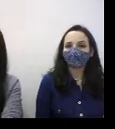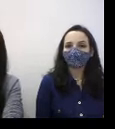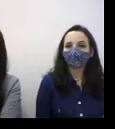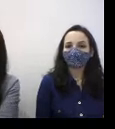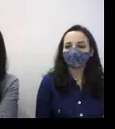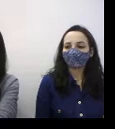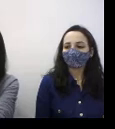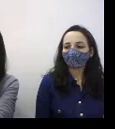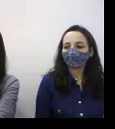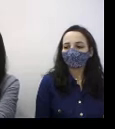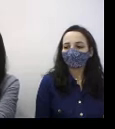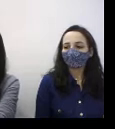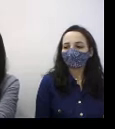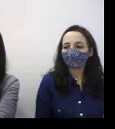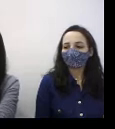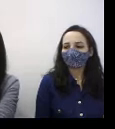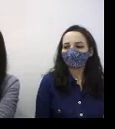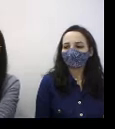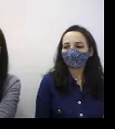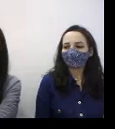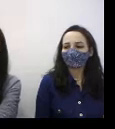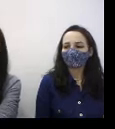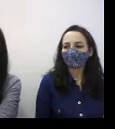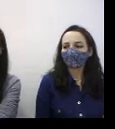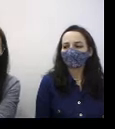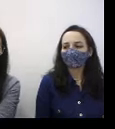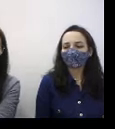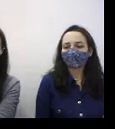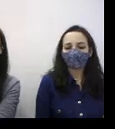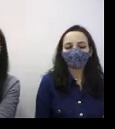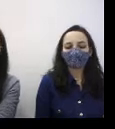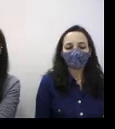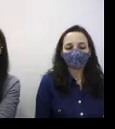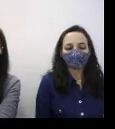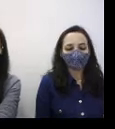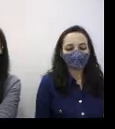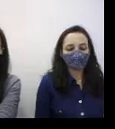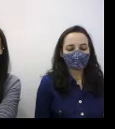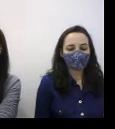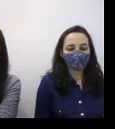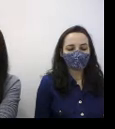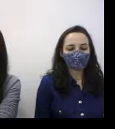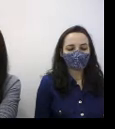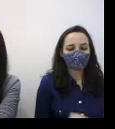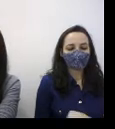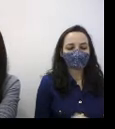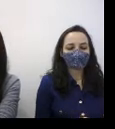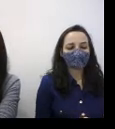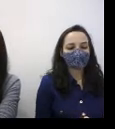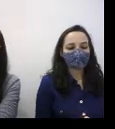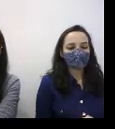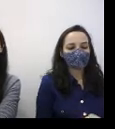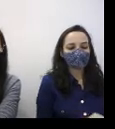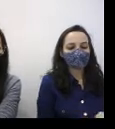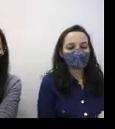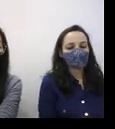negativas, né, para a nossa vida? Outro ponto, assim, que essa frase faz a gente refletir é